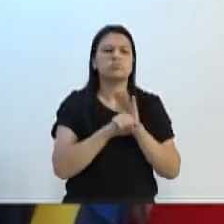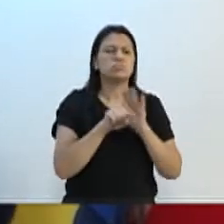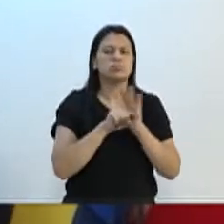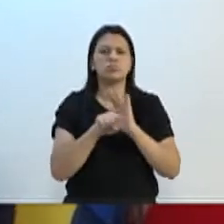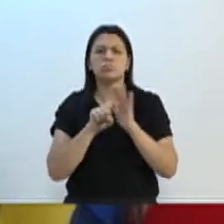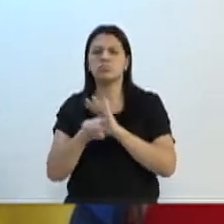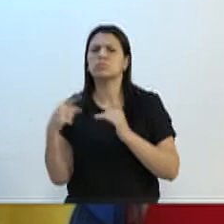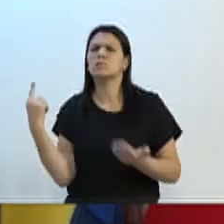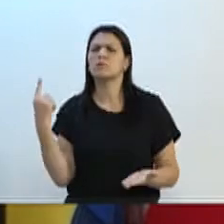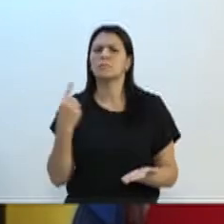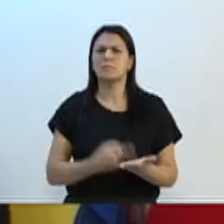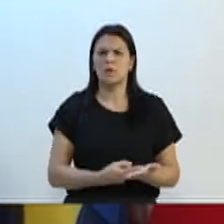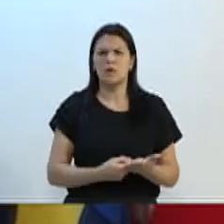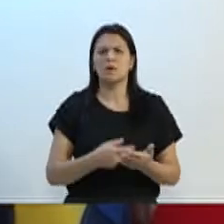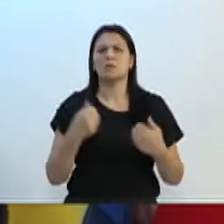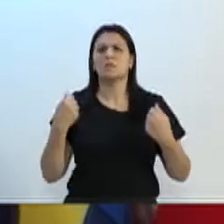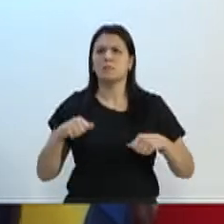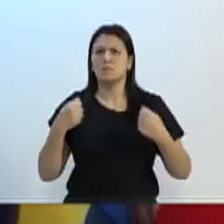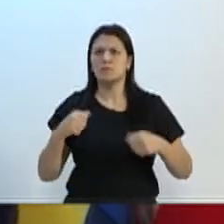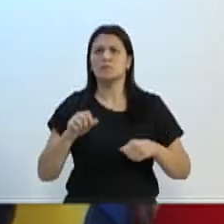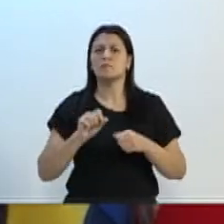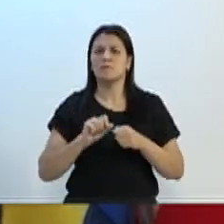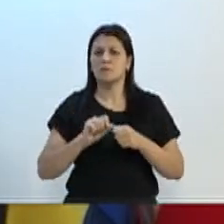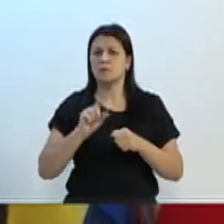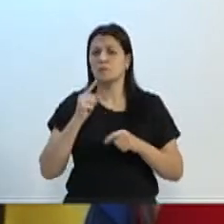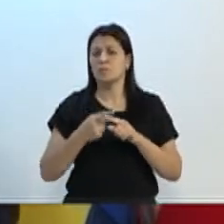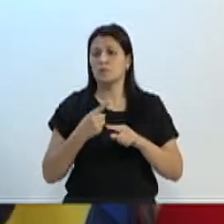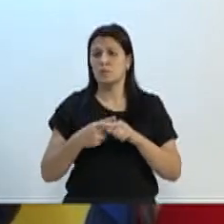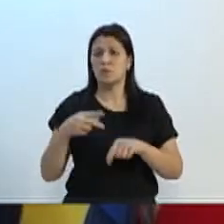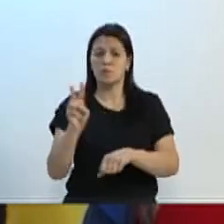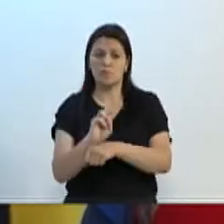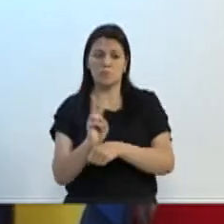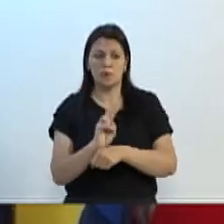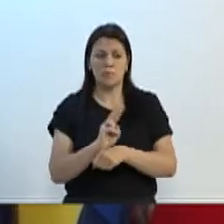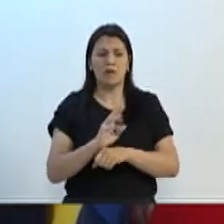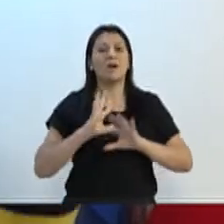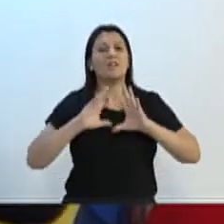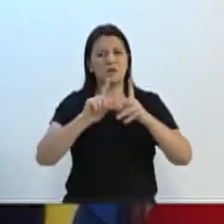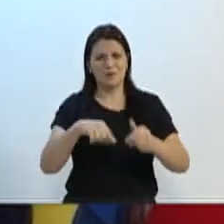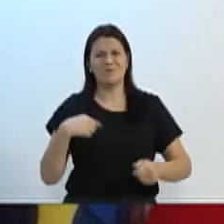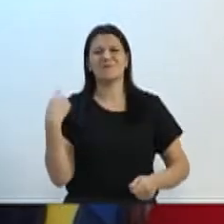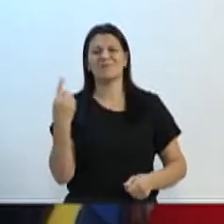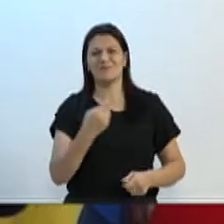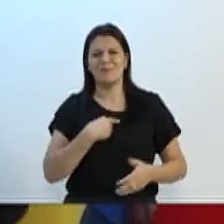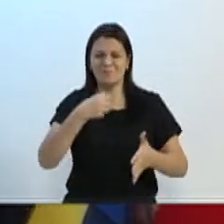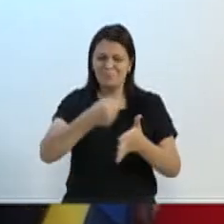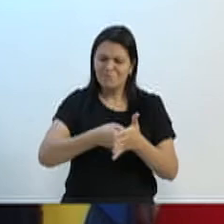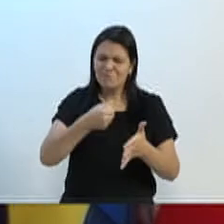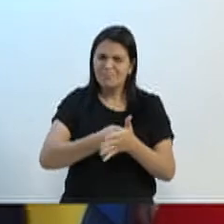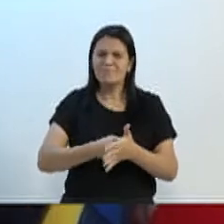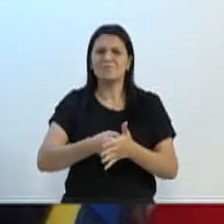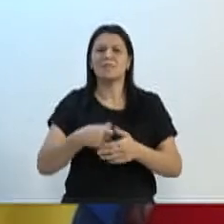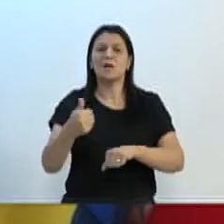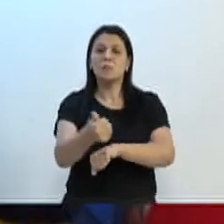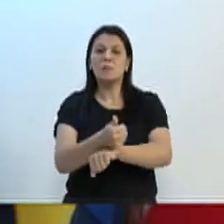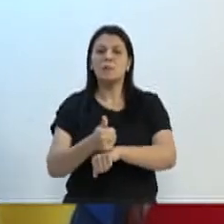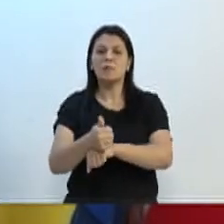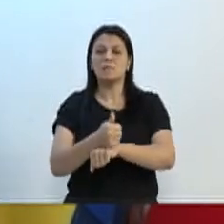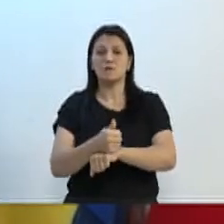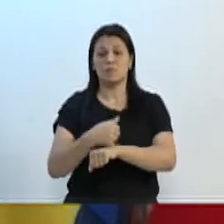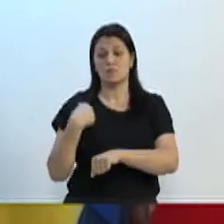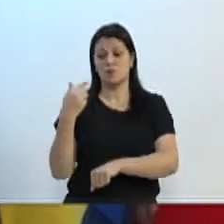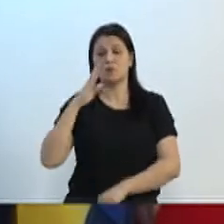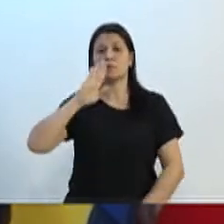cumprem aquilo que precisa fazer, porque o papel de legislar e de fiscalizar é de todos nós, é uma obrigatoriedade do cargo e da função da qual a gente